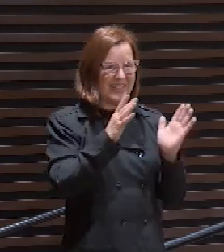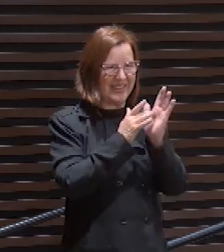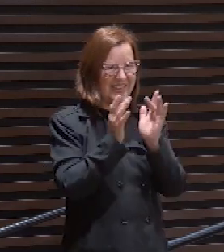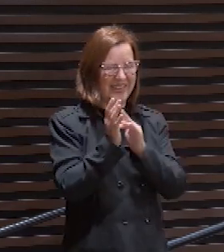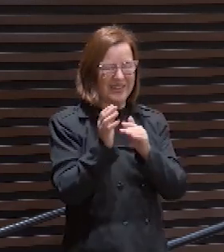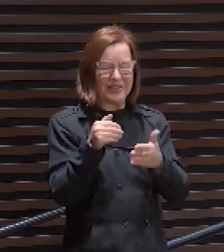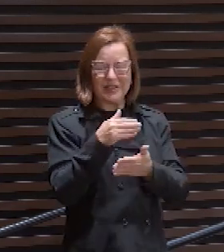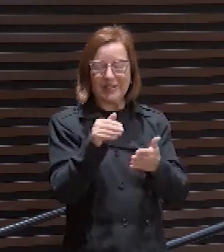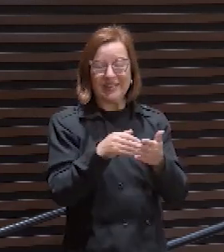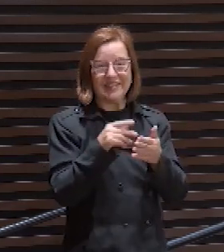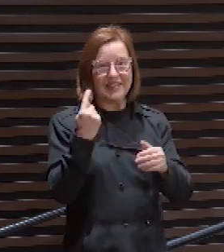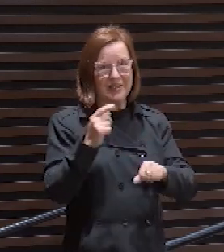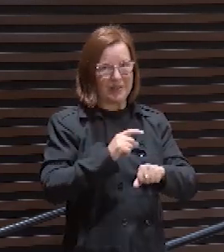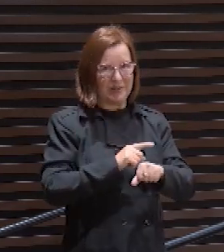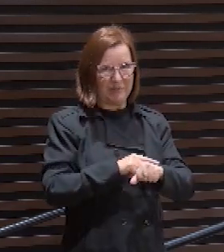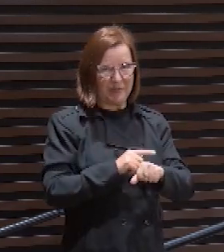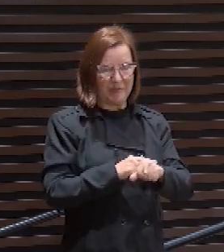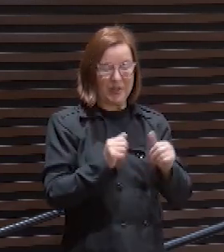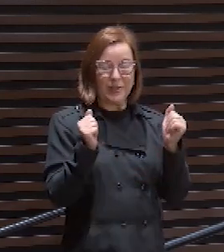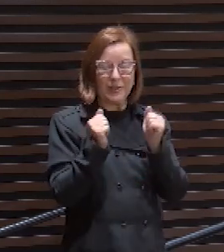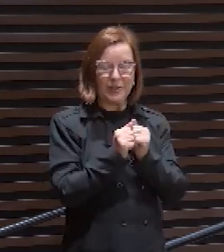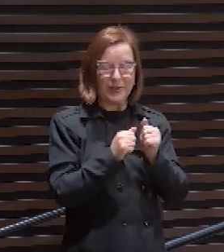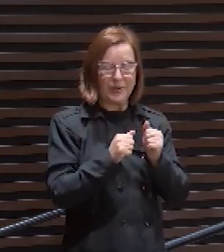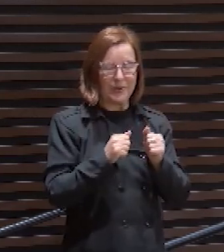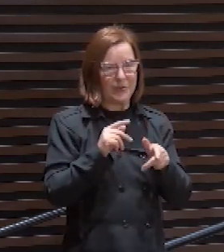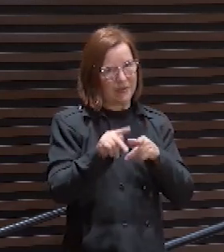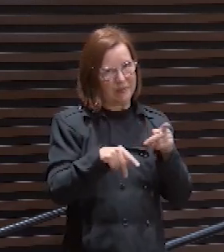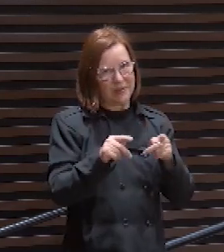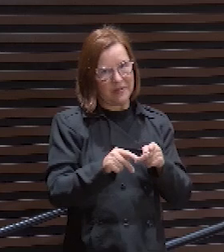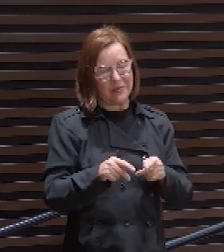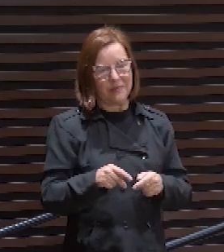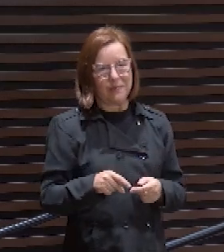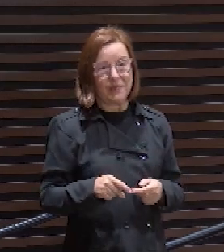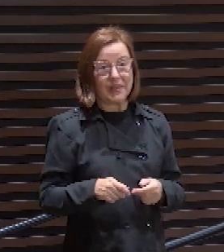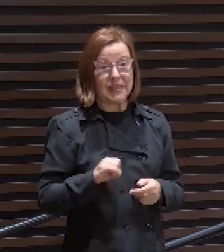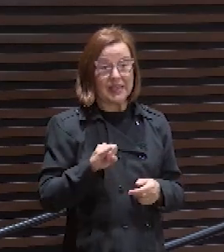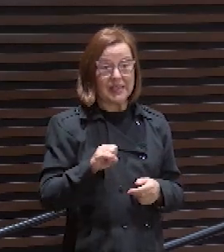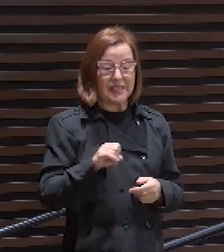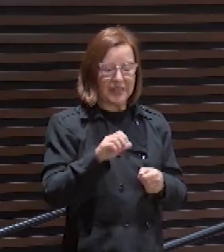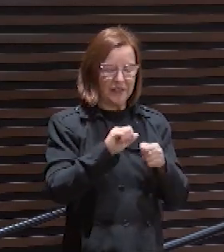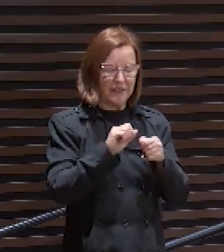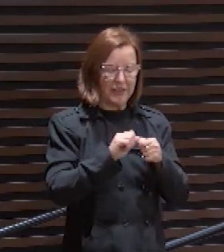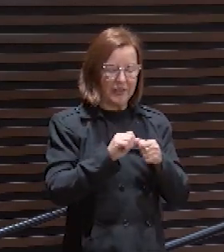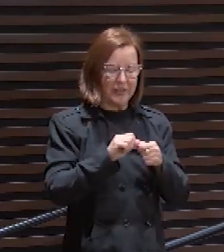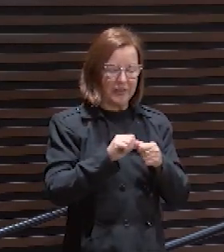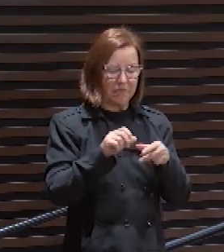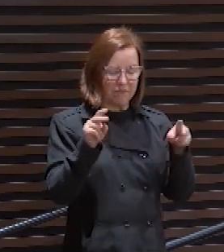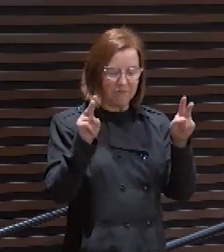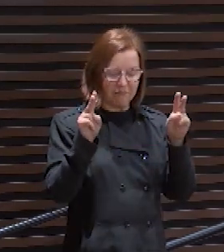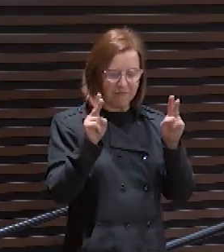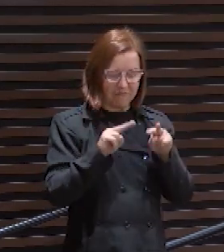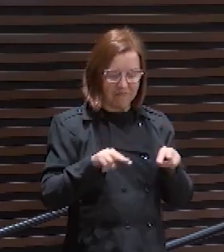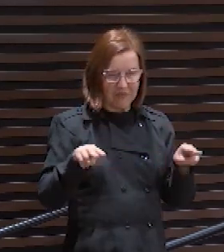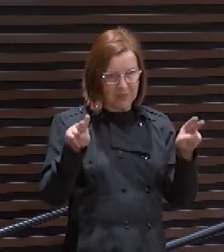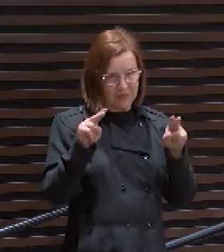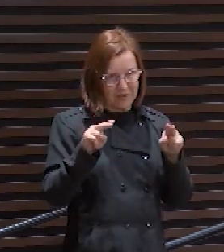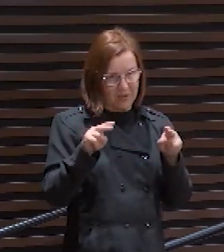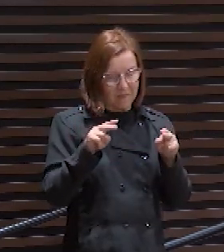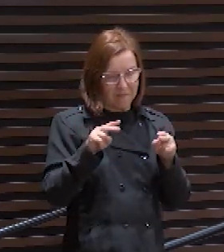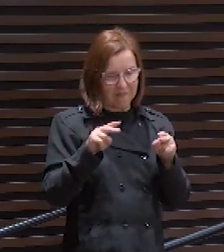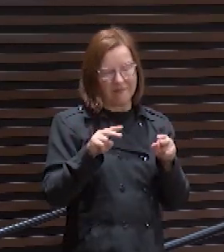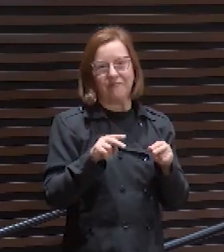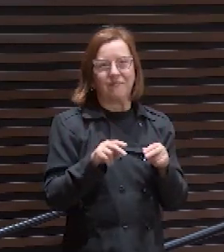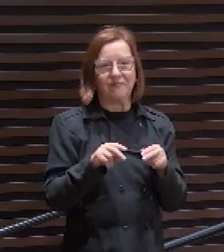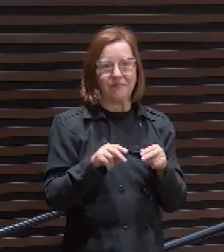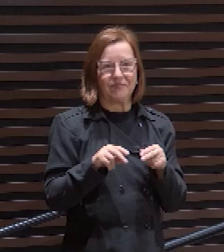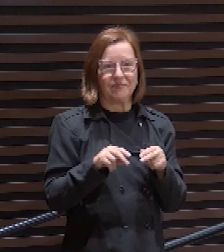seus momentos ali com as pessoas. Quando nós fazemos uma análise um pouco mais aprofundada sobre o livro de Lucas, a gente percebe que em